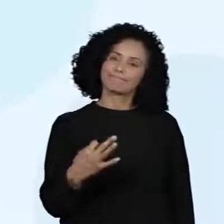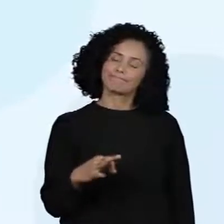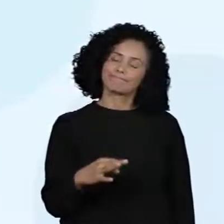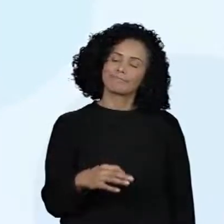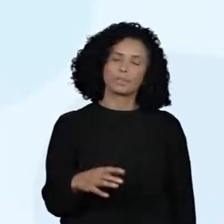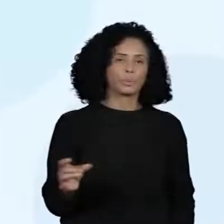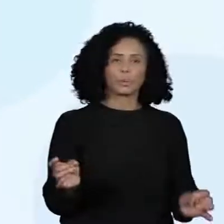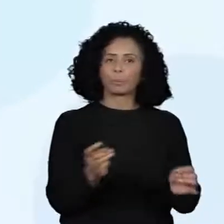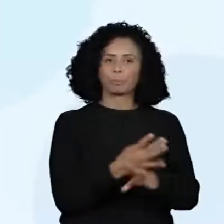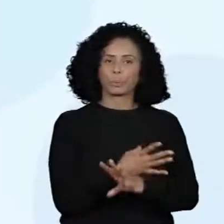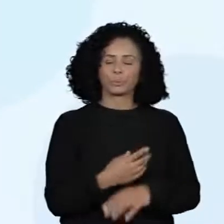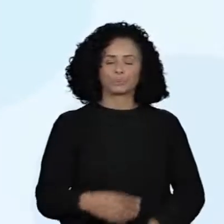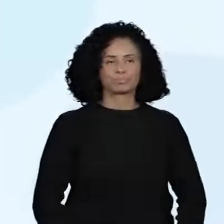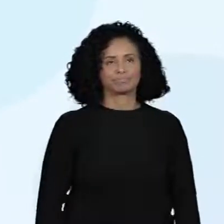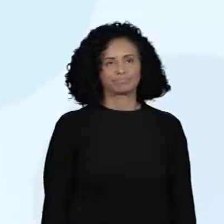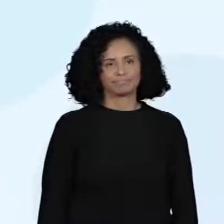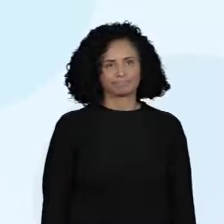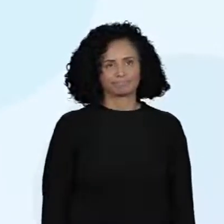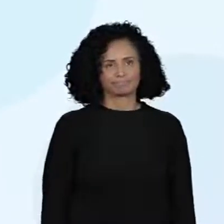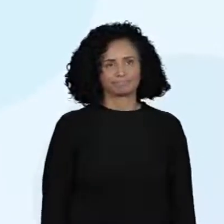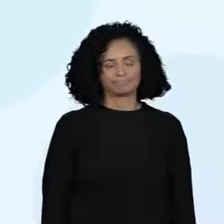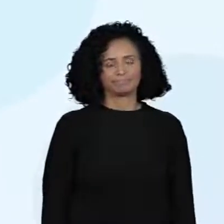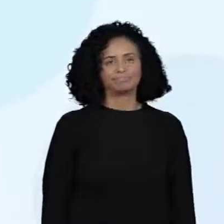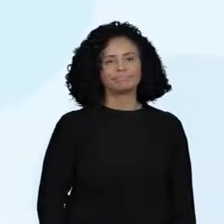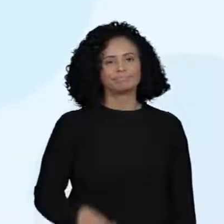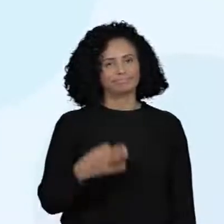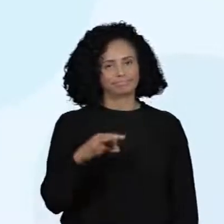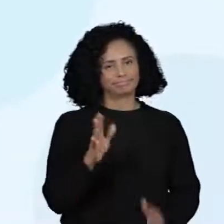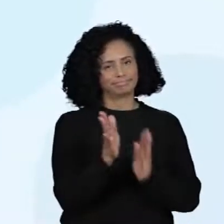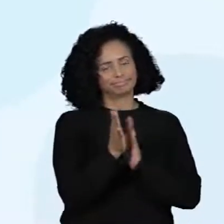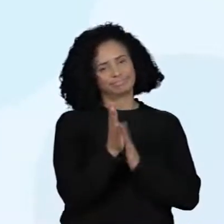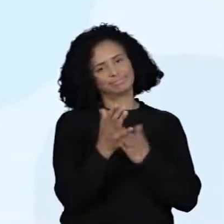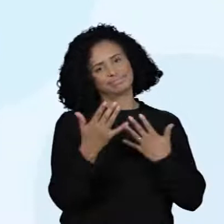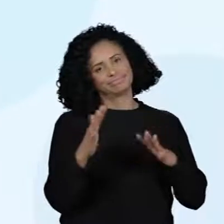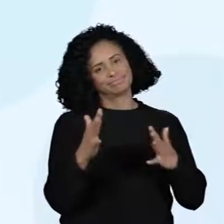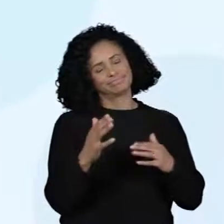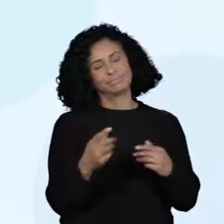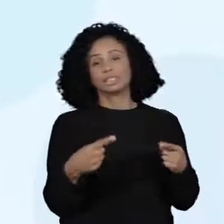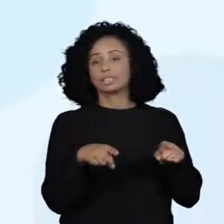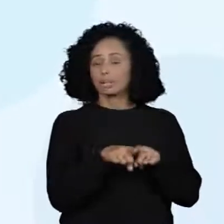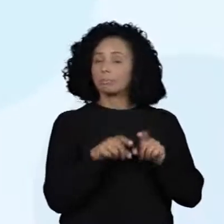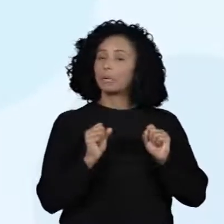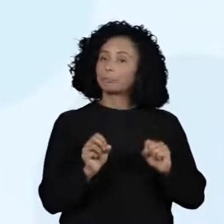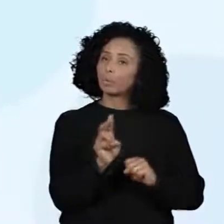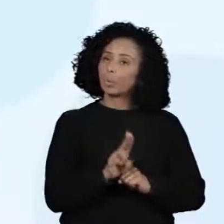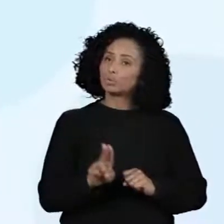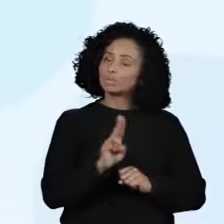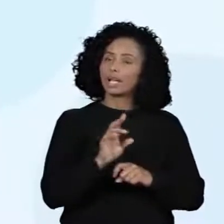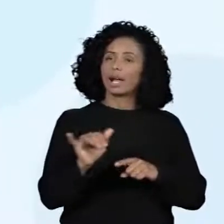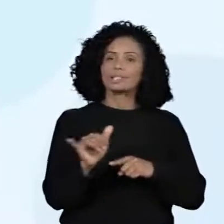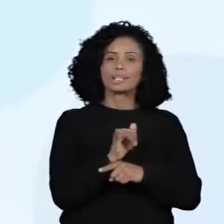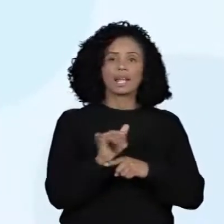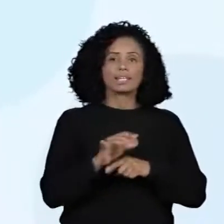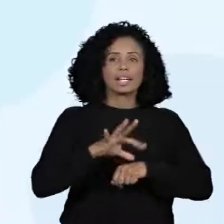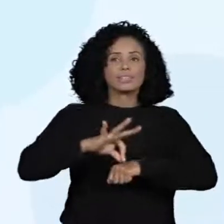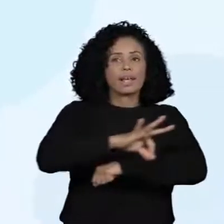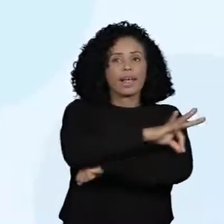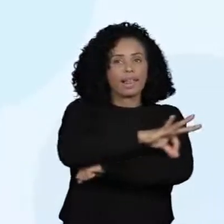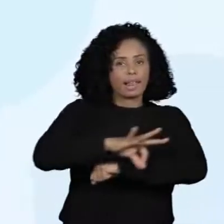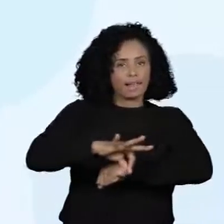2 unidades. Muito bem. Poderíamos também fazer aí na reta numérica, não é? Daquela